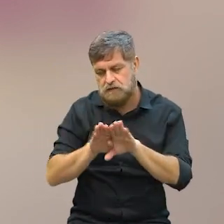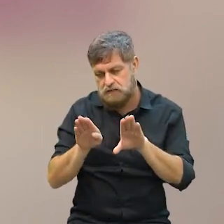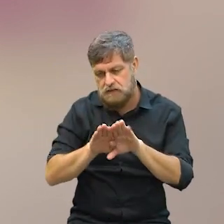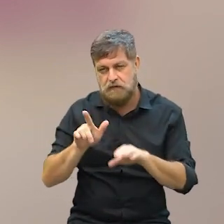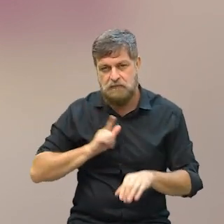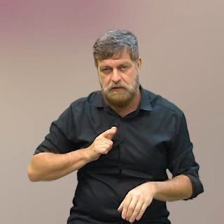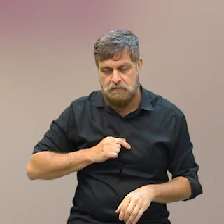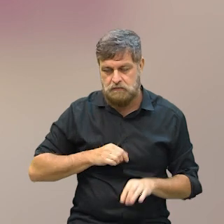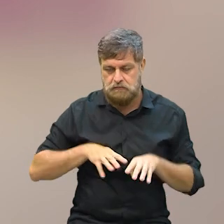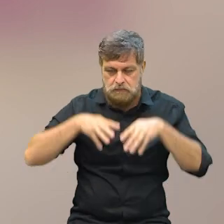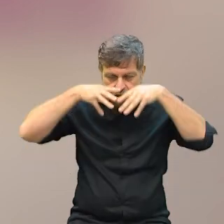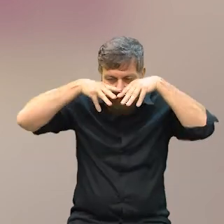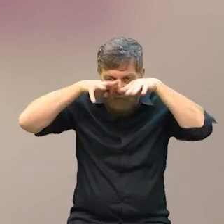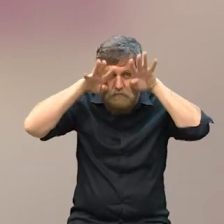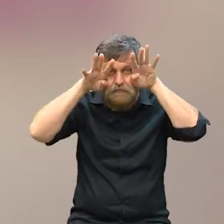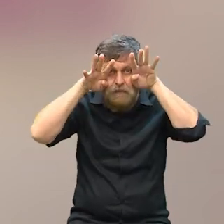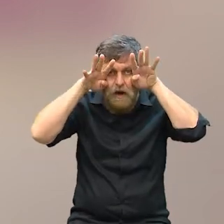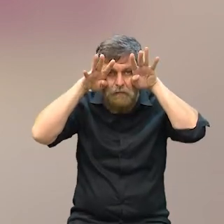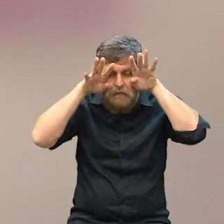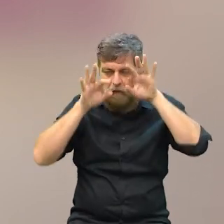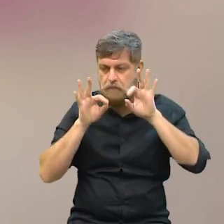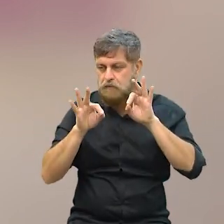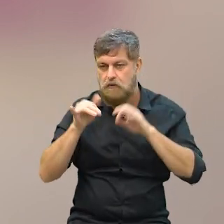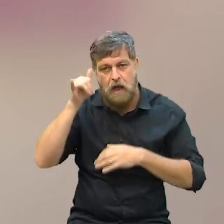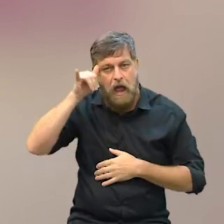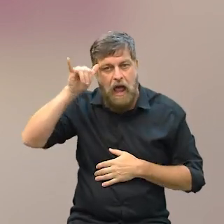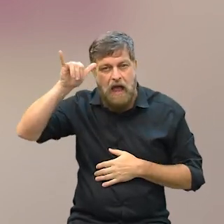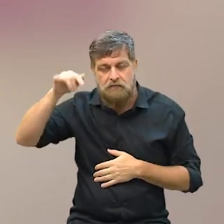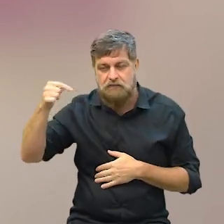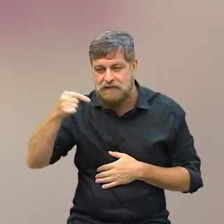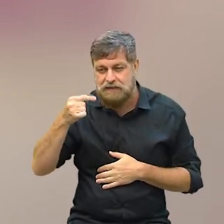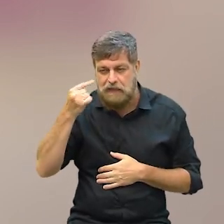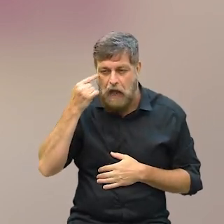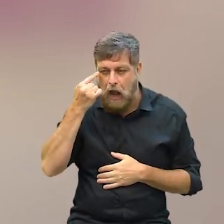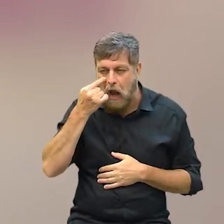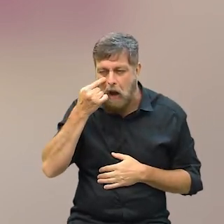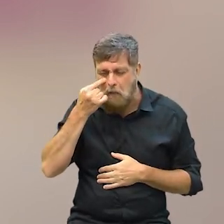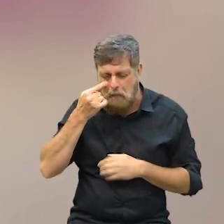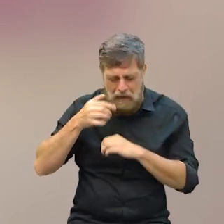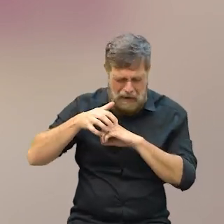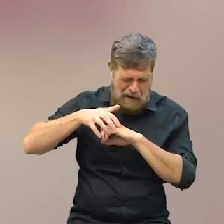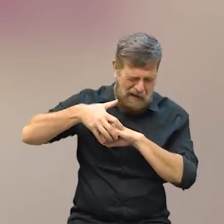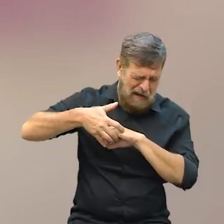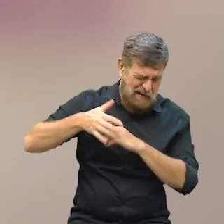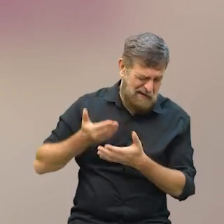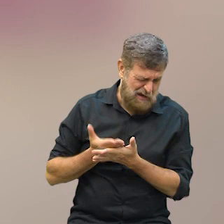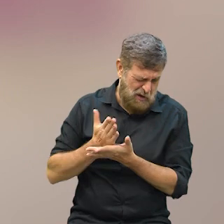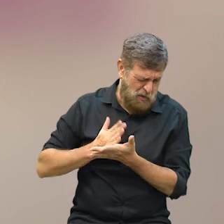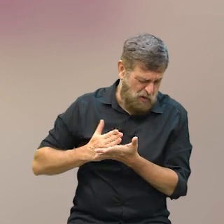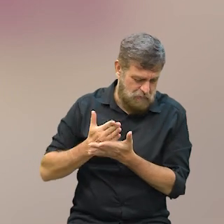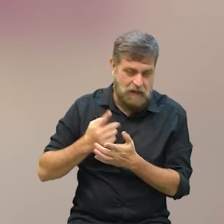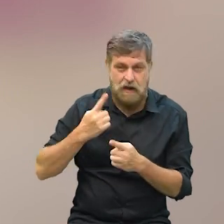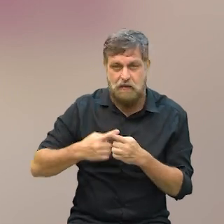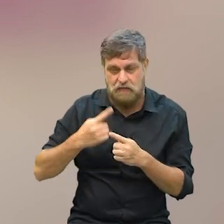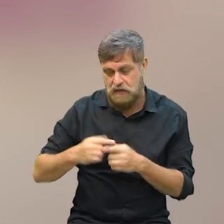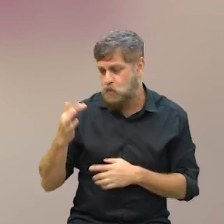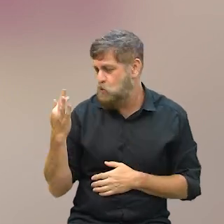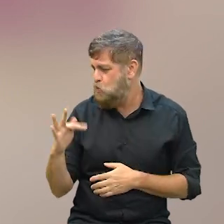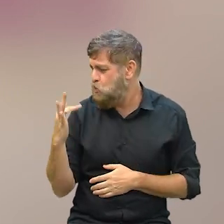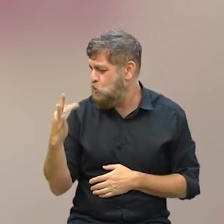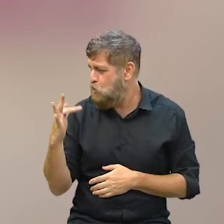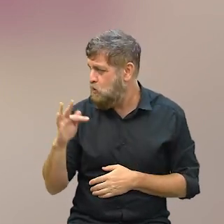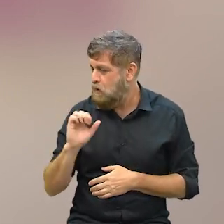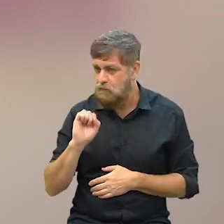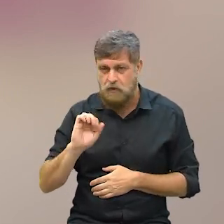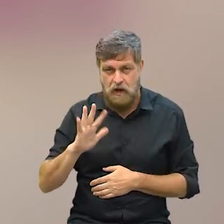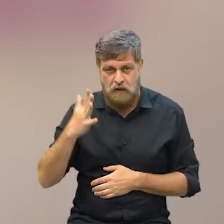cirurgia e vai corrigir a posição da pálpebra, evitando que esses cílios rocem a córnea, porque os cílios machucam a córnea,